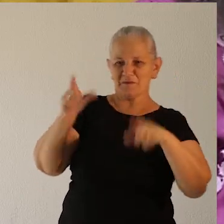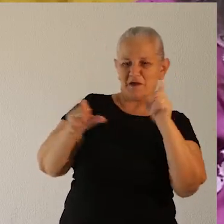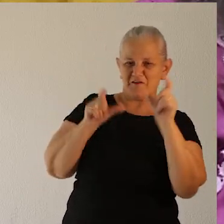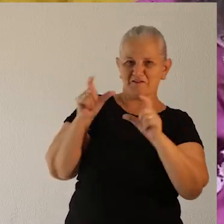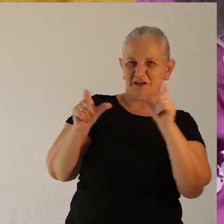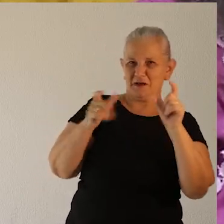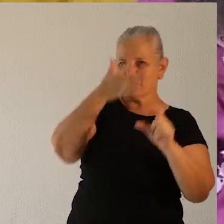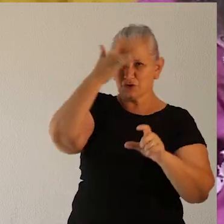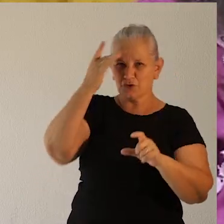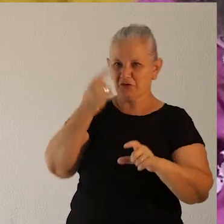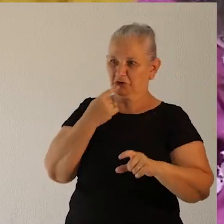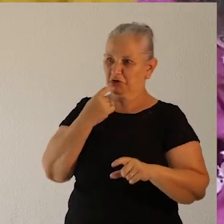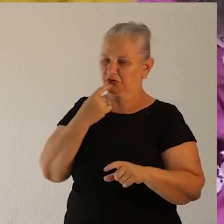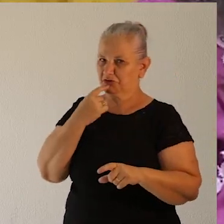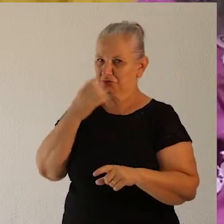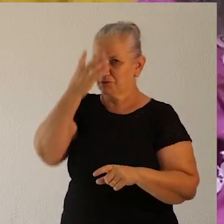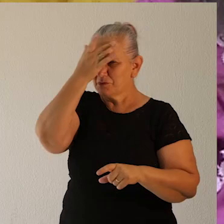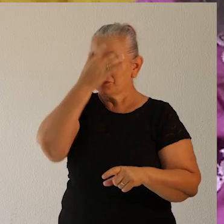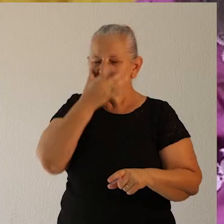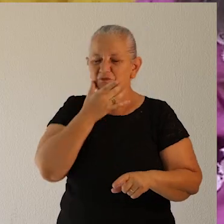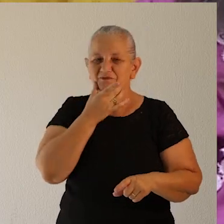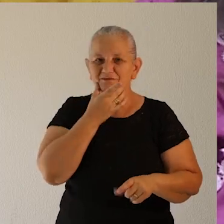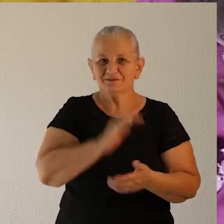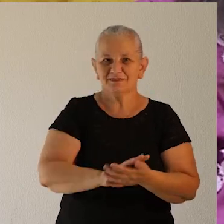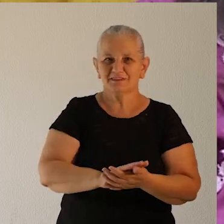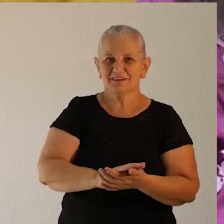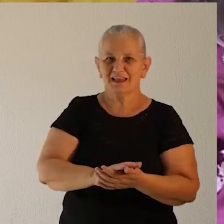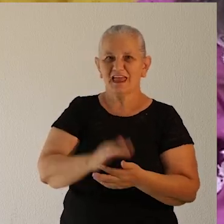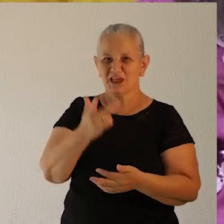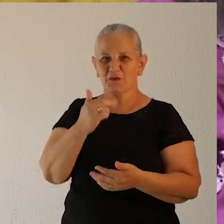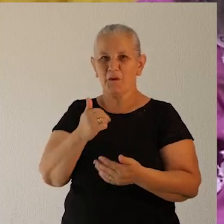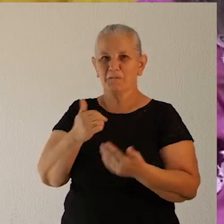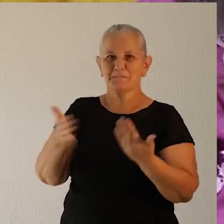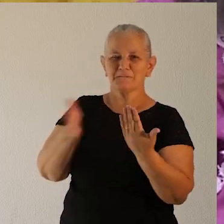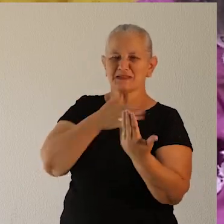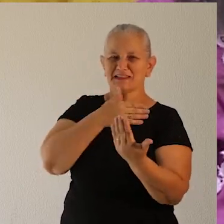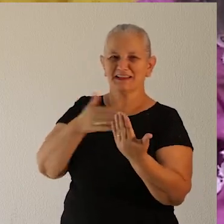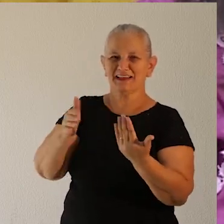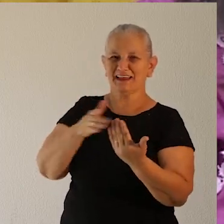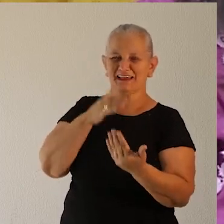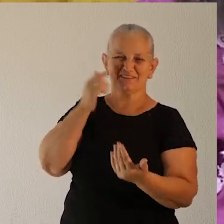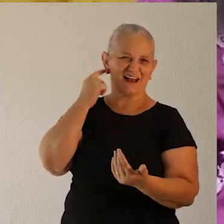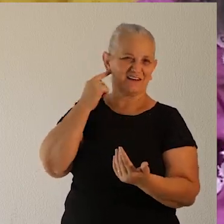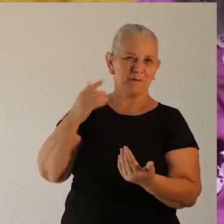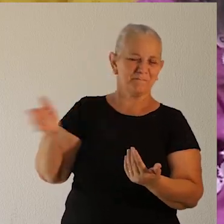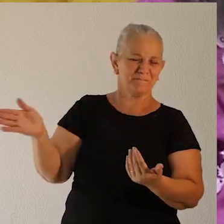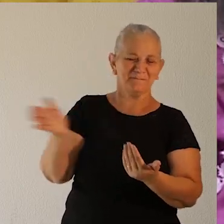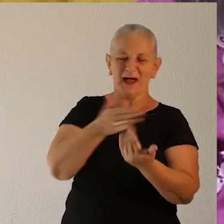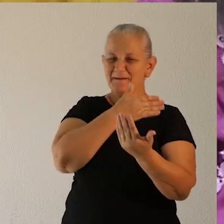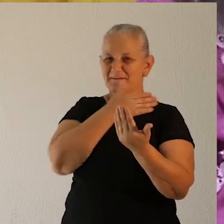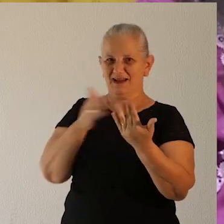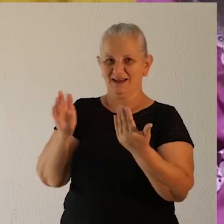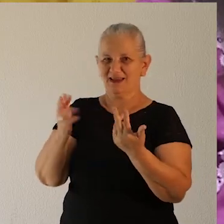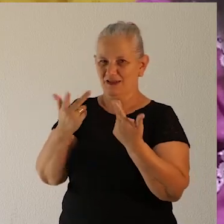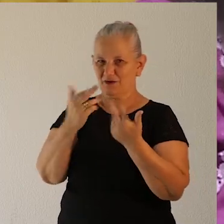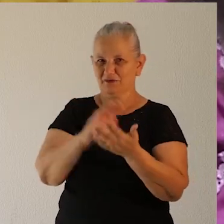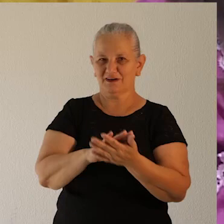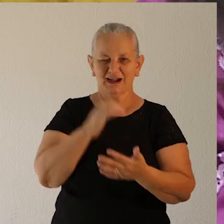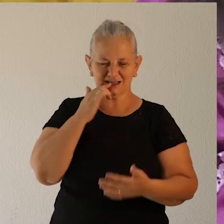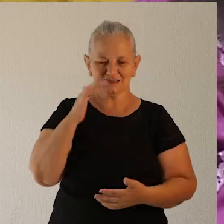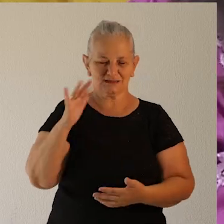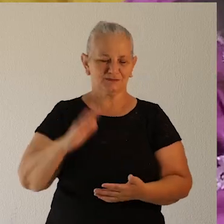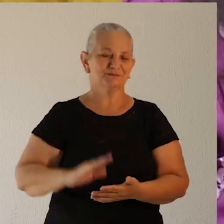um dava no outro uns petelecos. Ai, que saudade boa do seu Romeu dos Bonecos. É mais ou menos assim, ó.